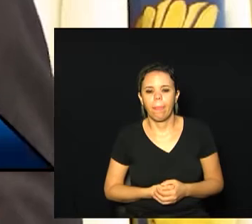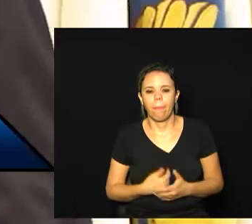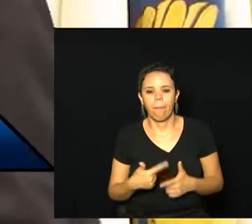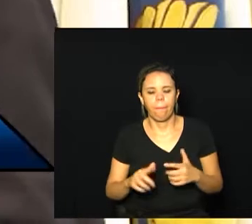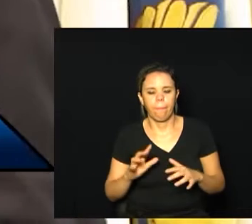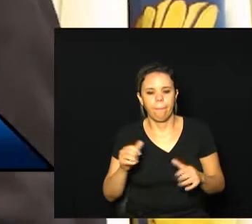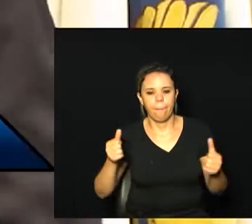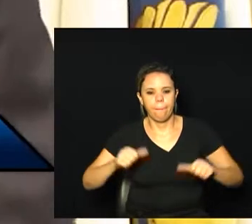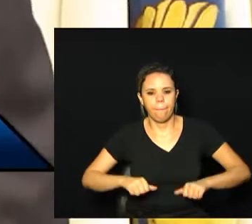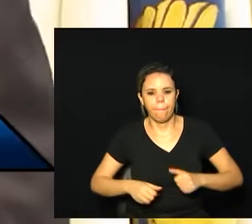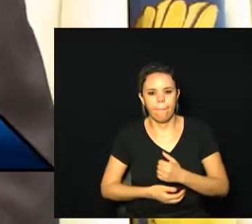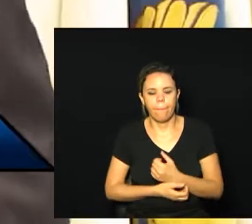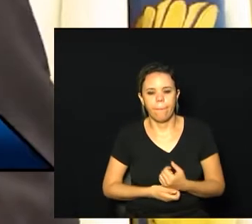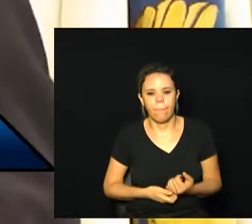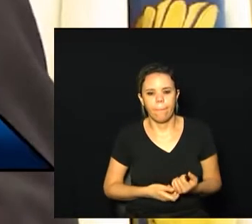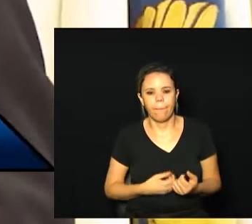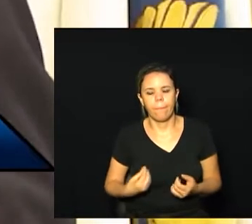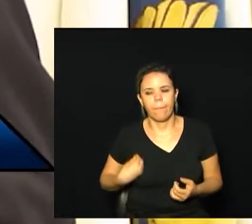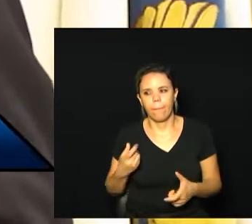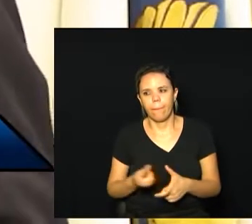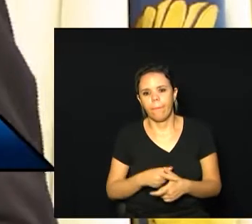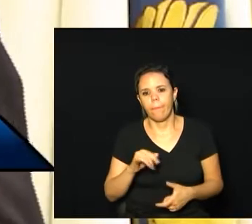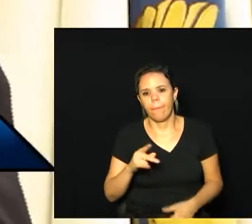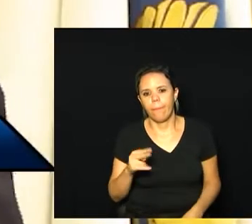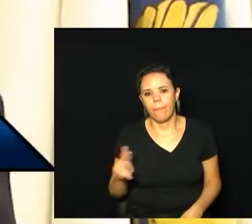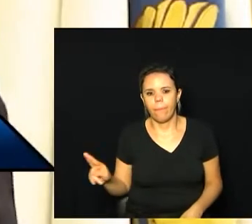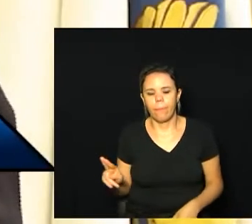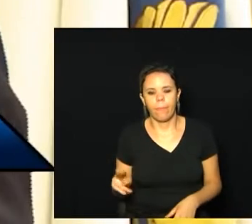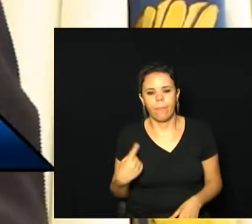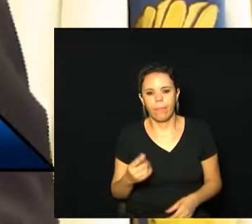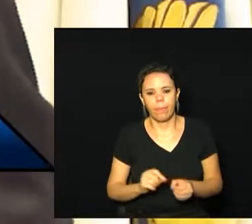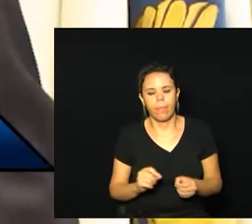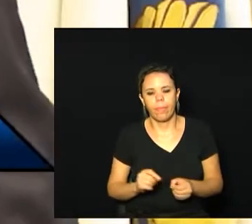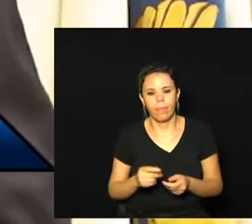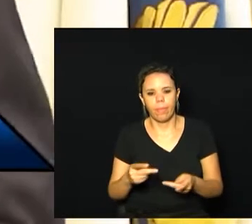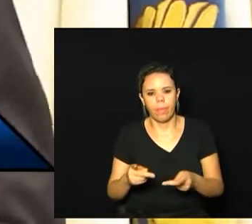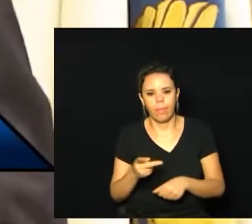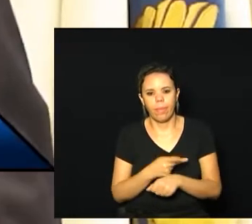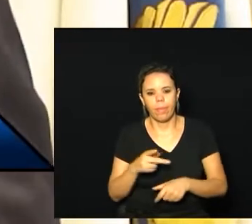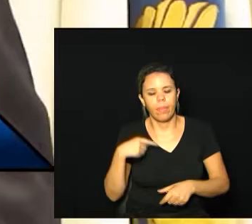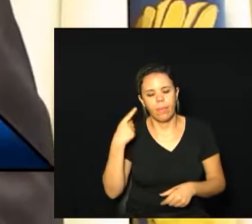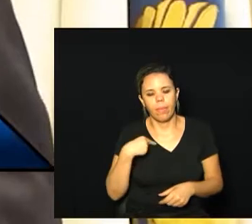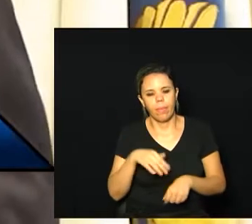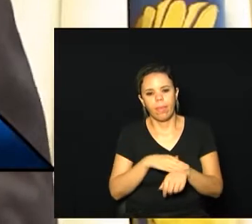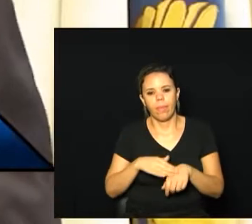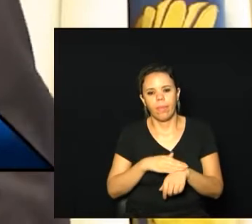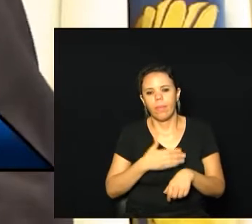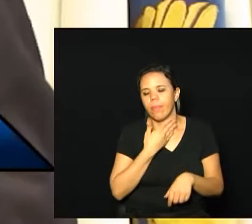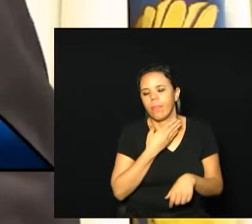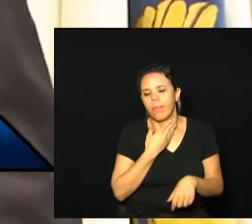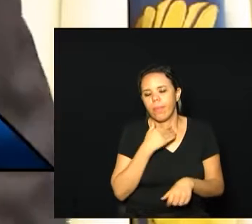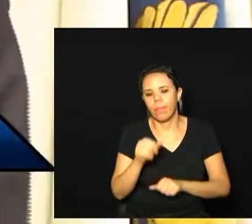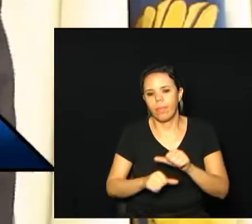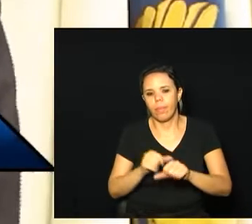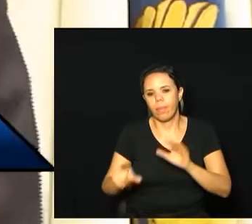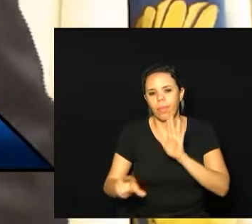consequência negativa daqueles que estavam devendo IPTU. E aí nós chamamos os procuradores, conversamos com eles que a gente ia mudar